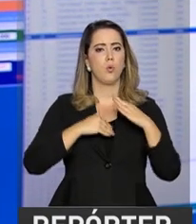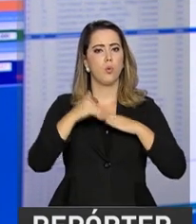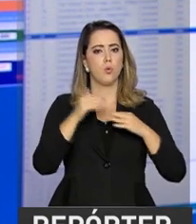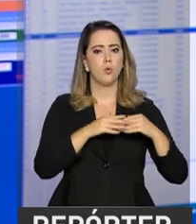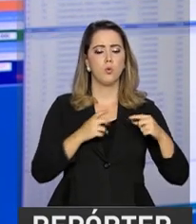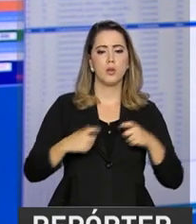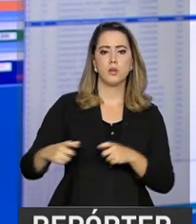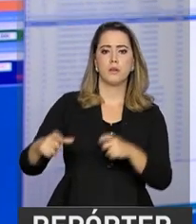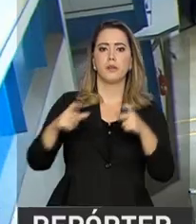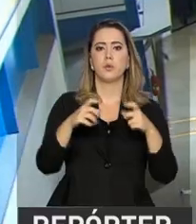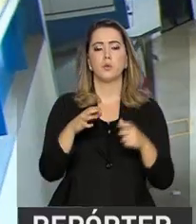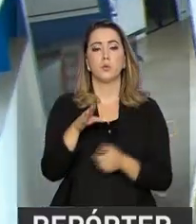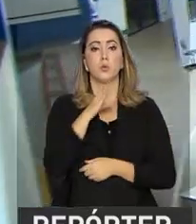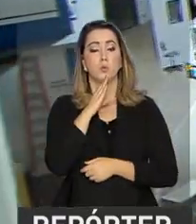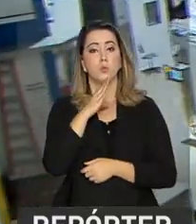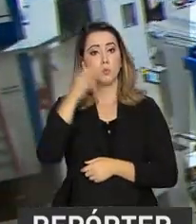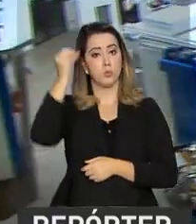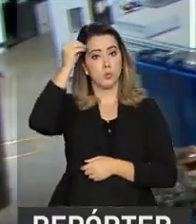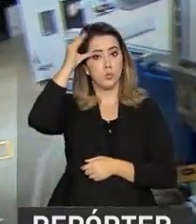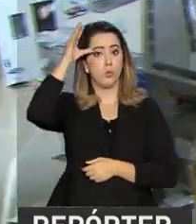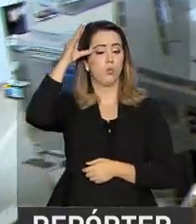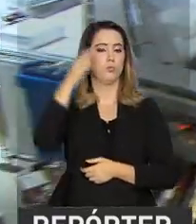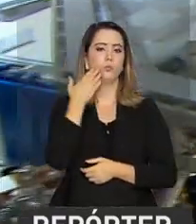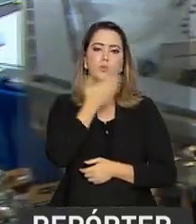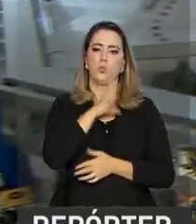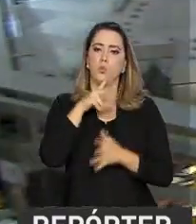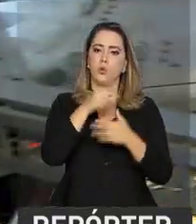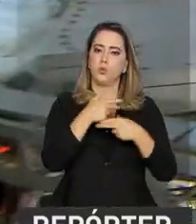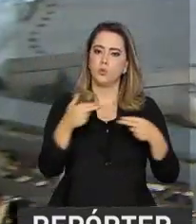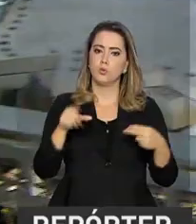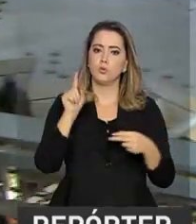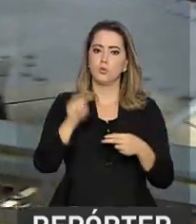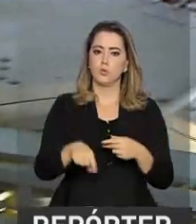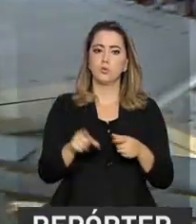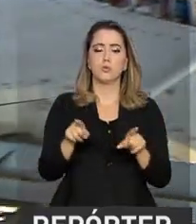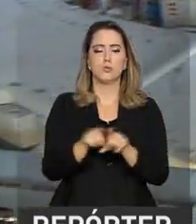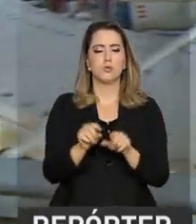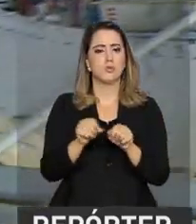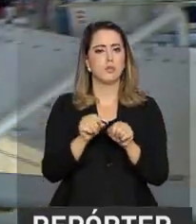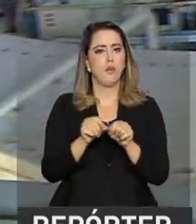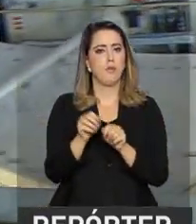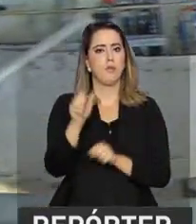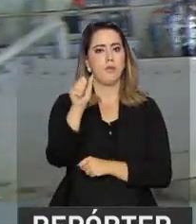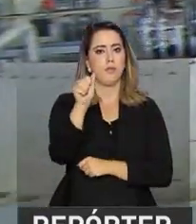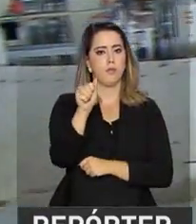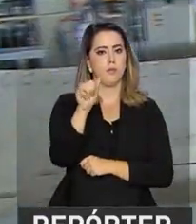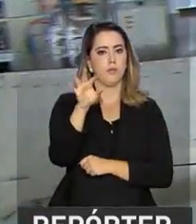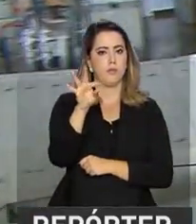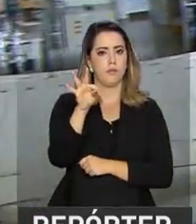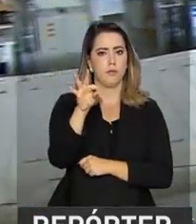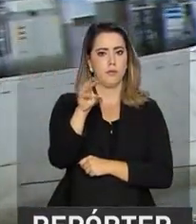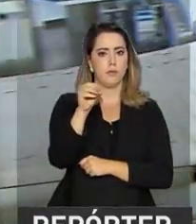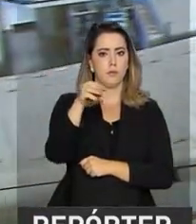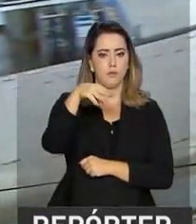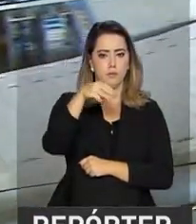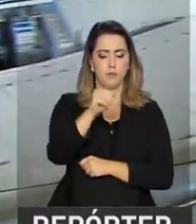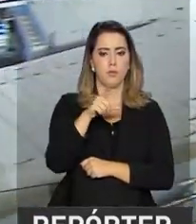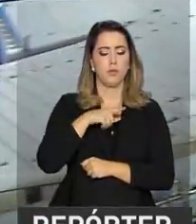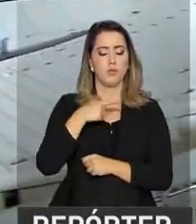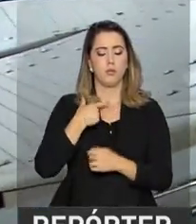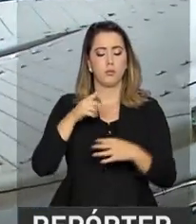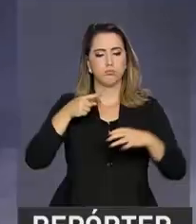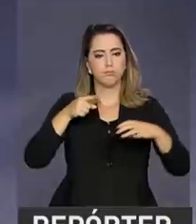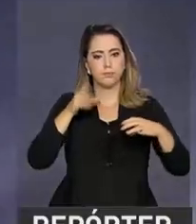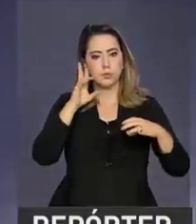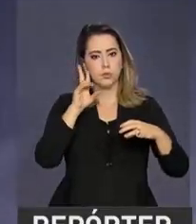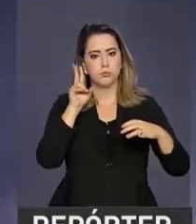qualquer área do conhecimento. Todos os materiais que existem são feitos de átomos. Para conseguir enxergar os átomos, existe essa